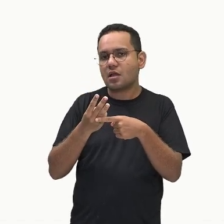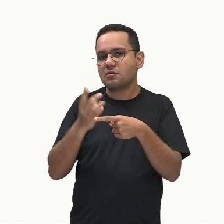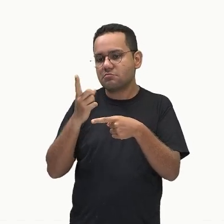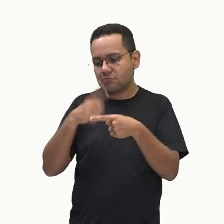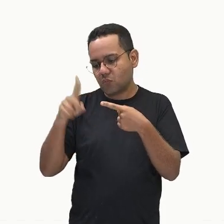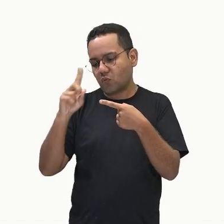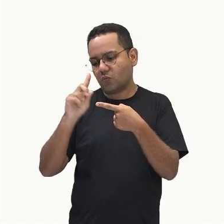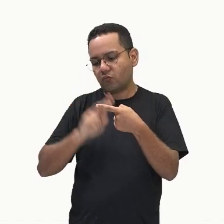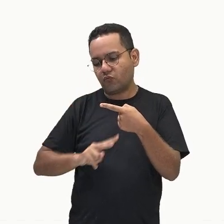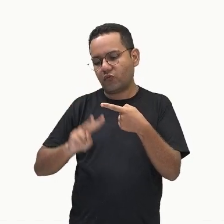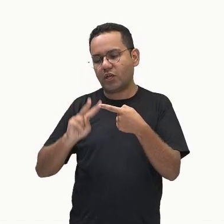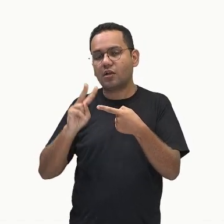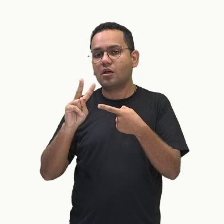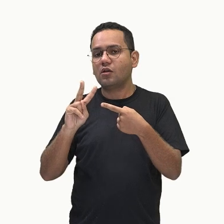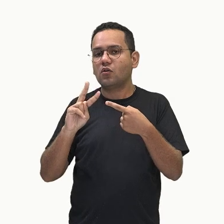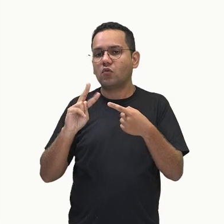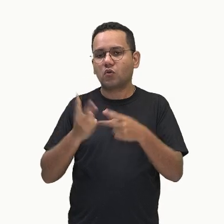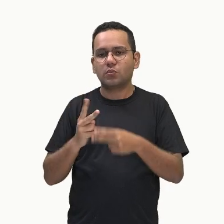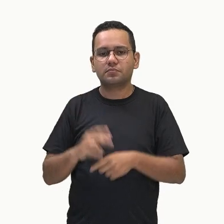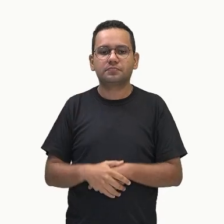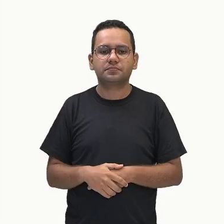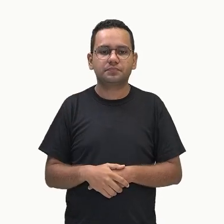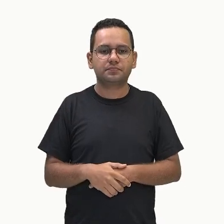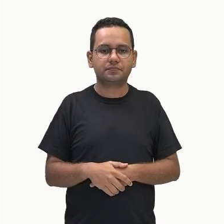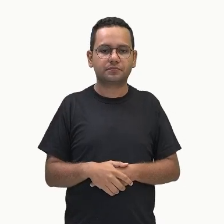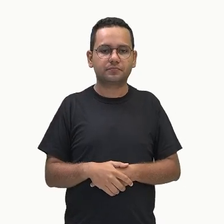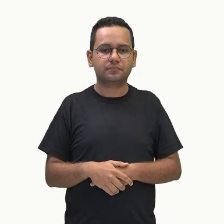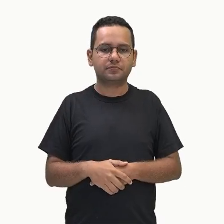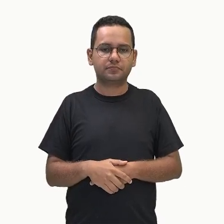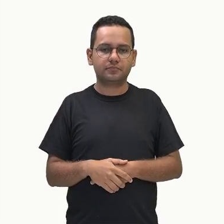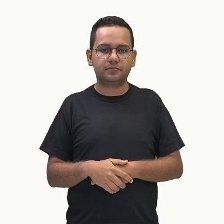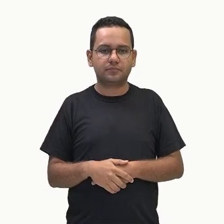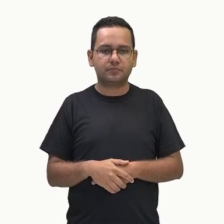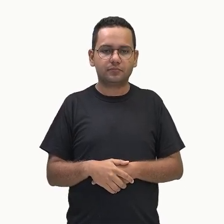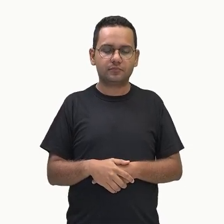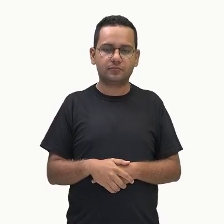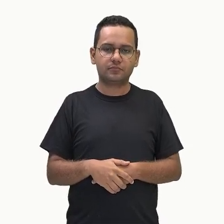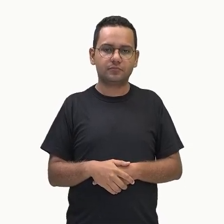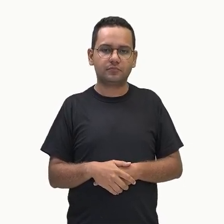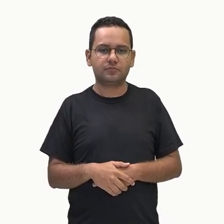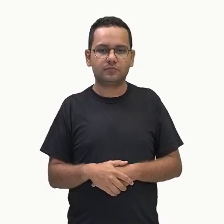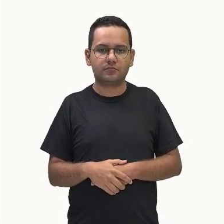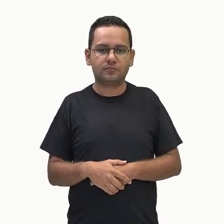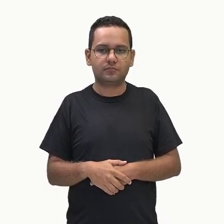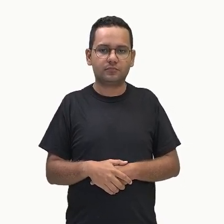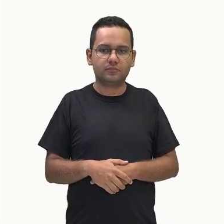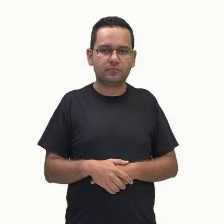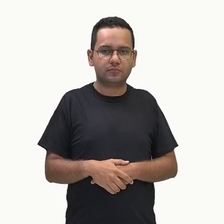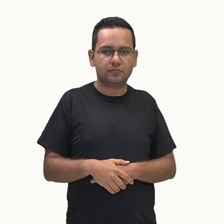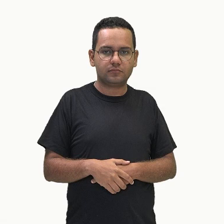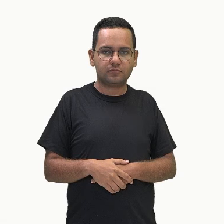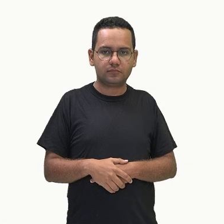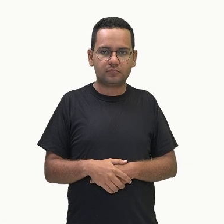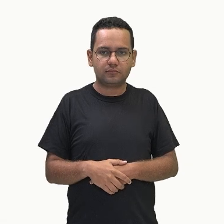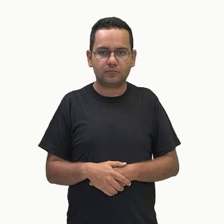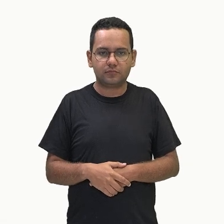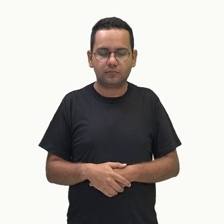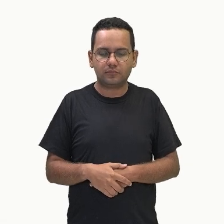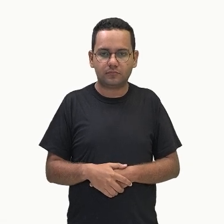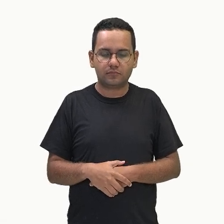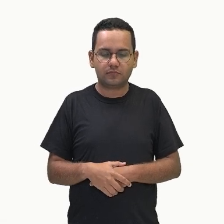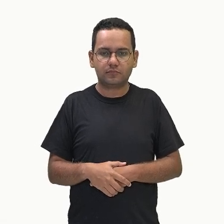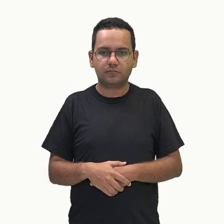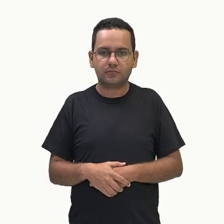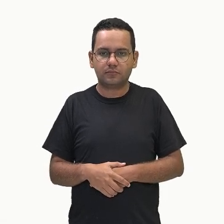Como é que calcula a densidade? Dividindo-se a massa pelo volume, apenas isso,